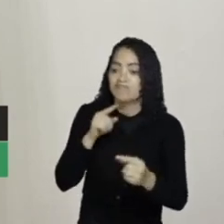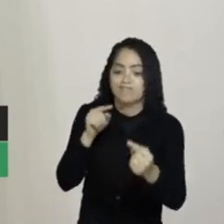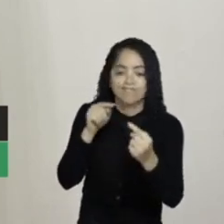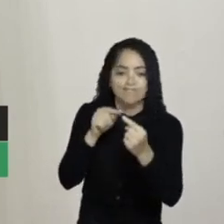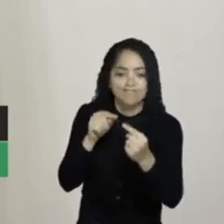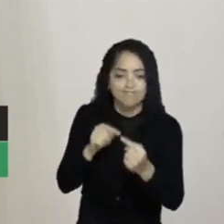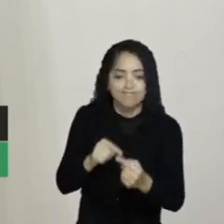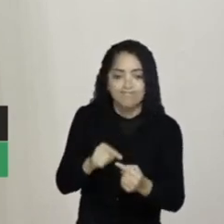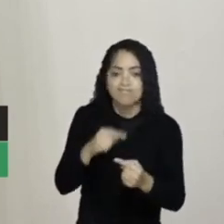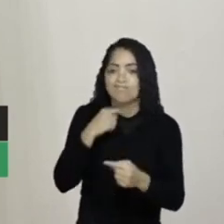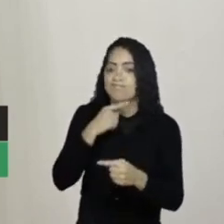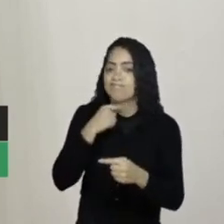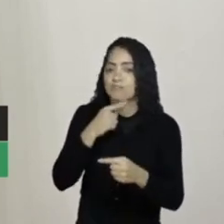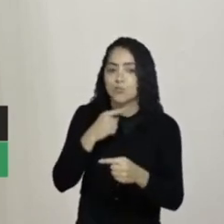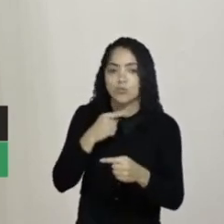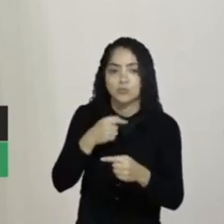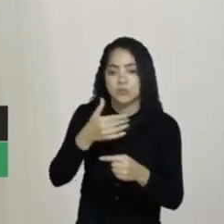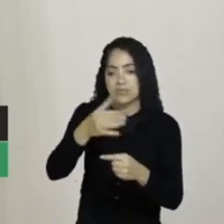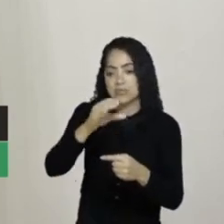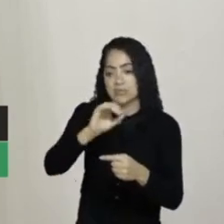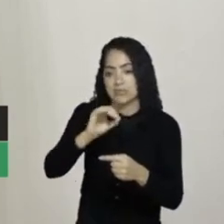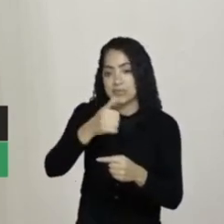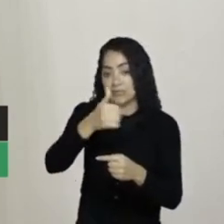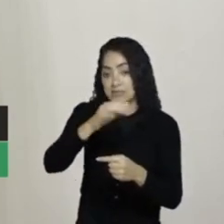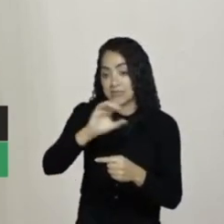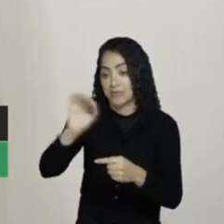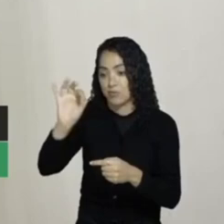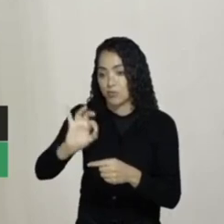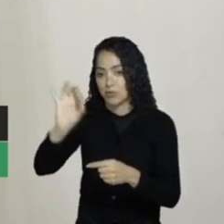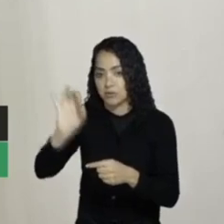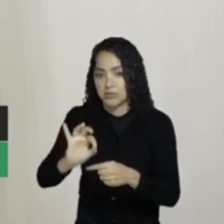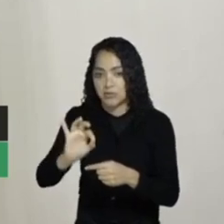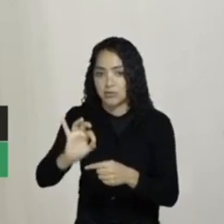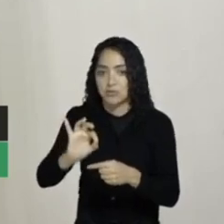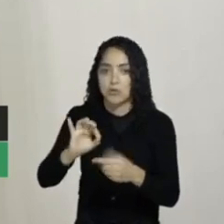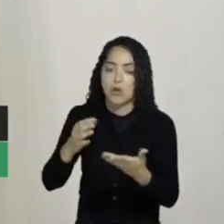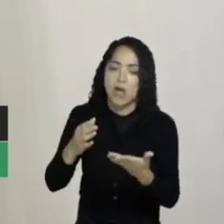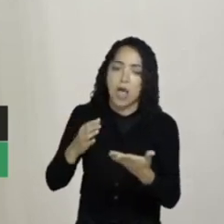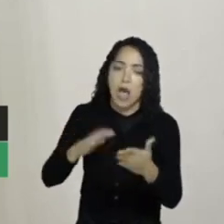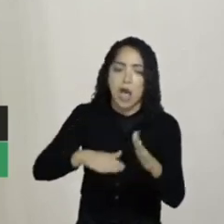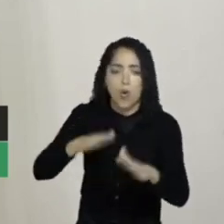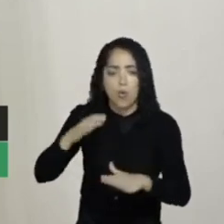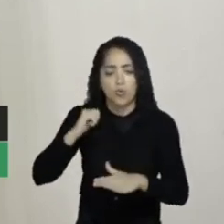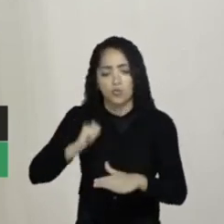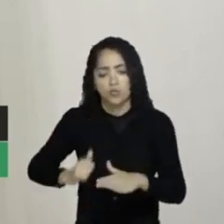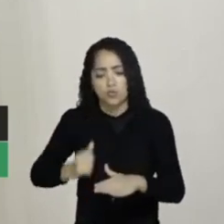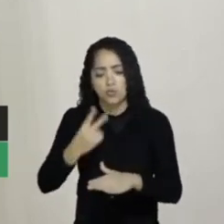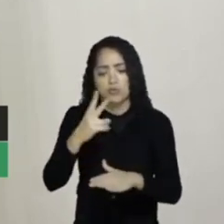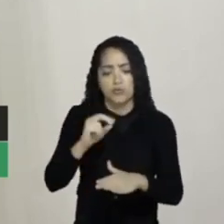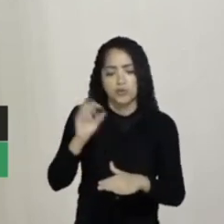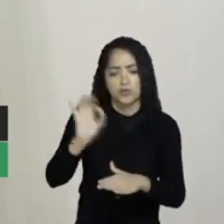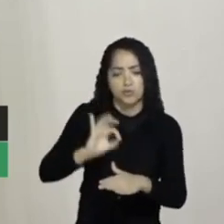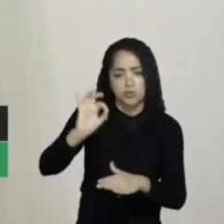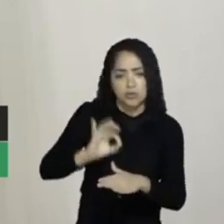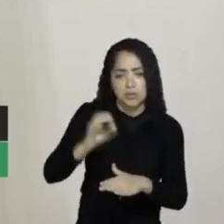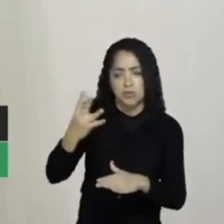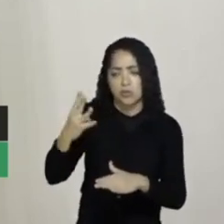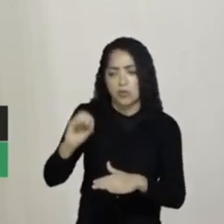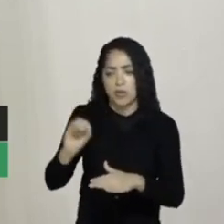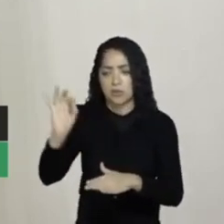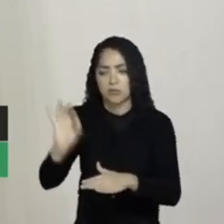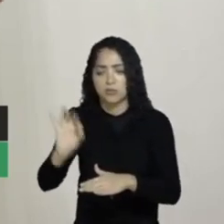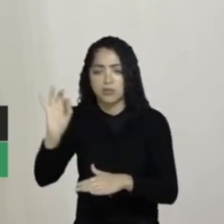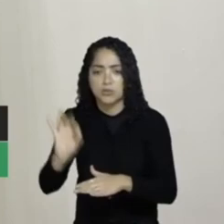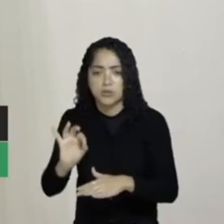da faculdade paga muitos vão conseguir 20% de Bolsa 30% de Bolsa 40% de Bolsa eu não sei como